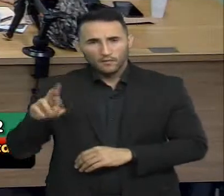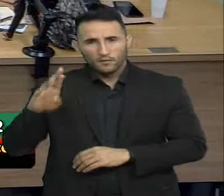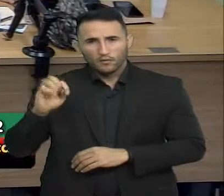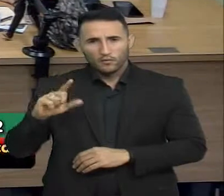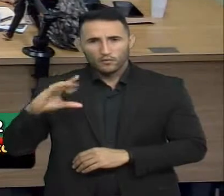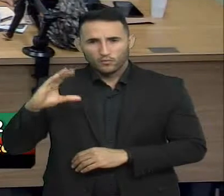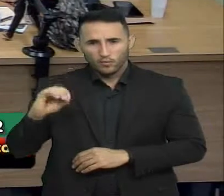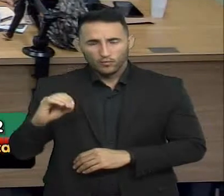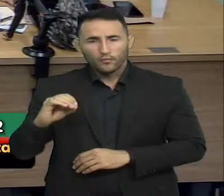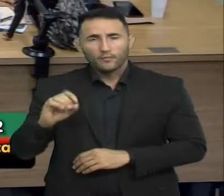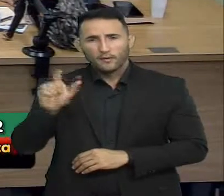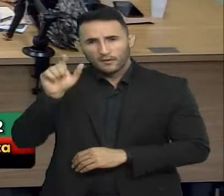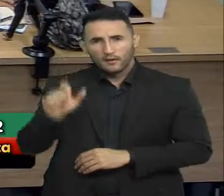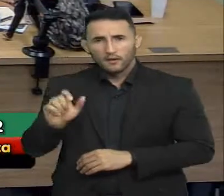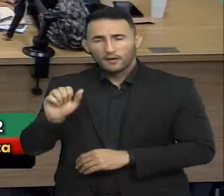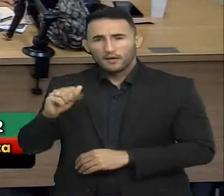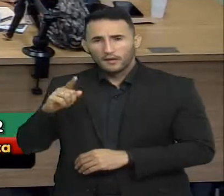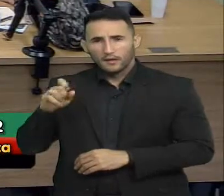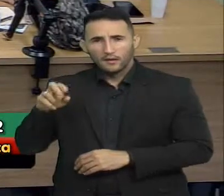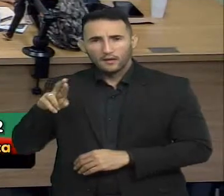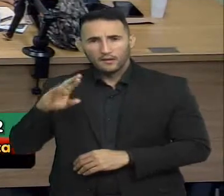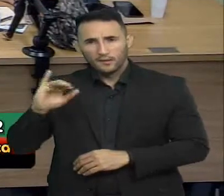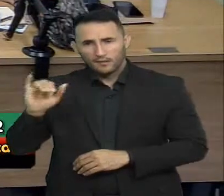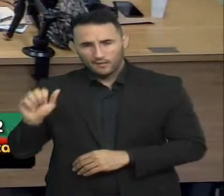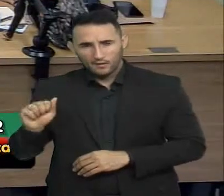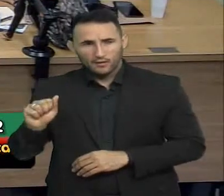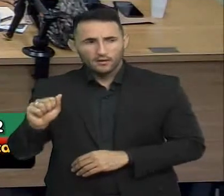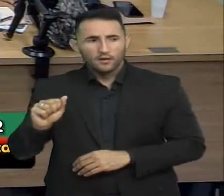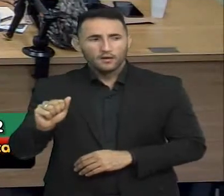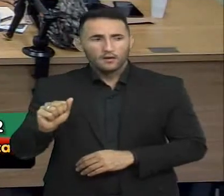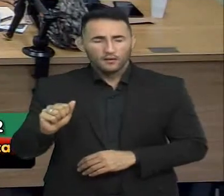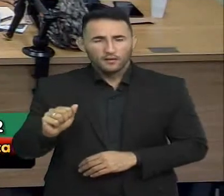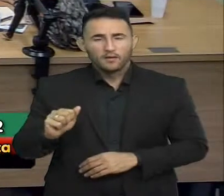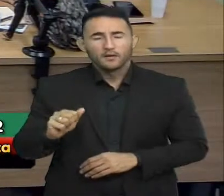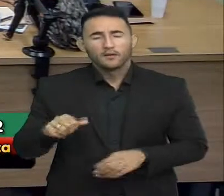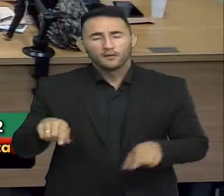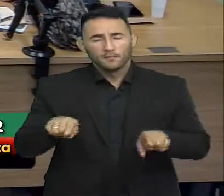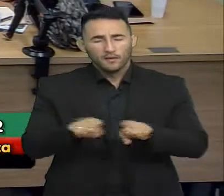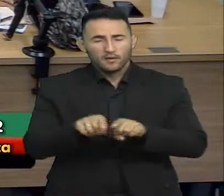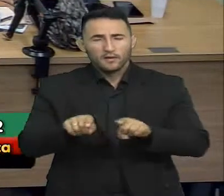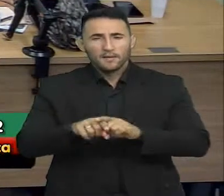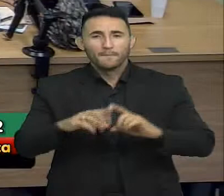Andréa Campos, representando também o Palácio de Iansã.